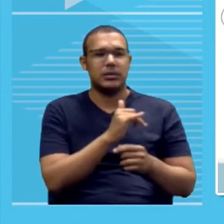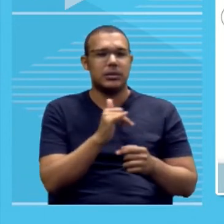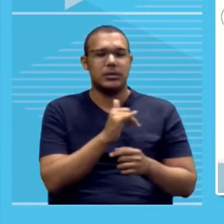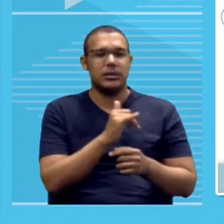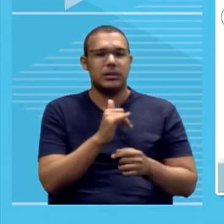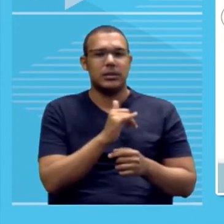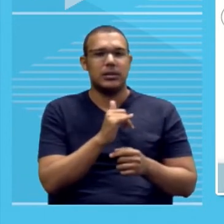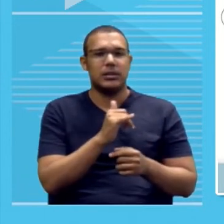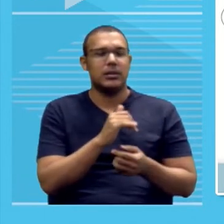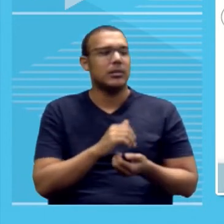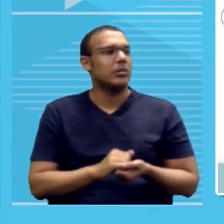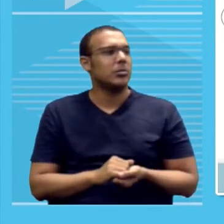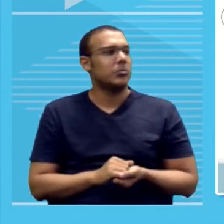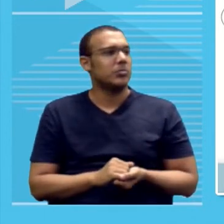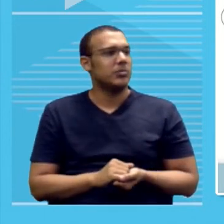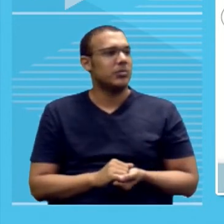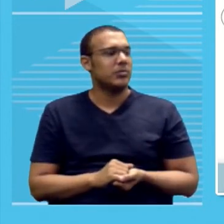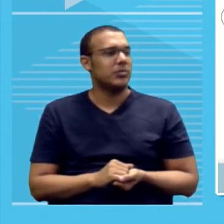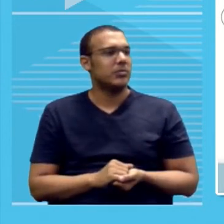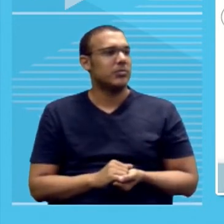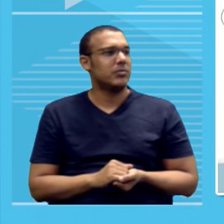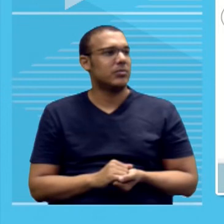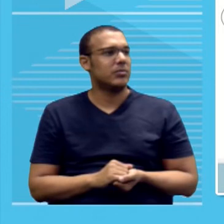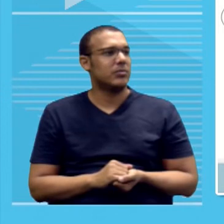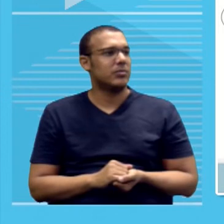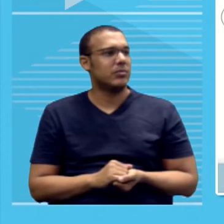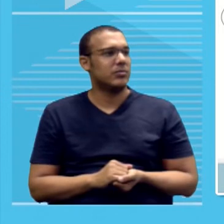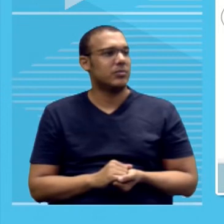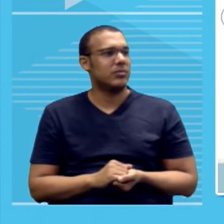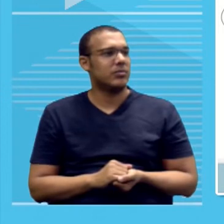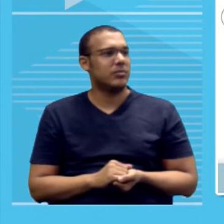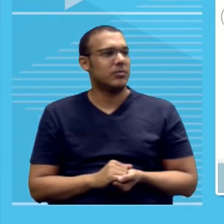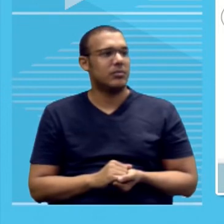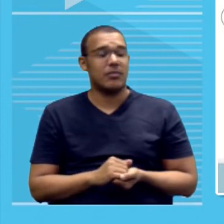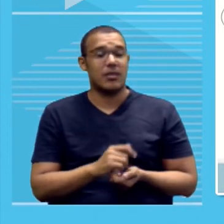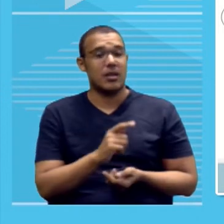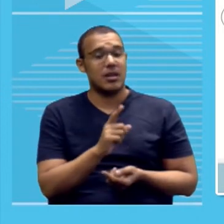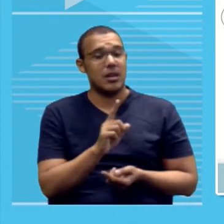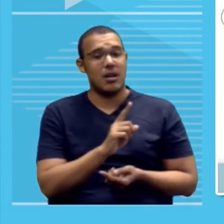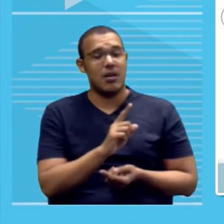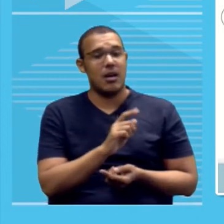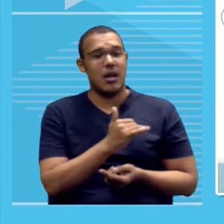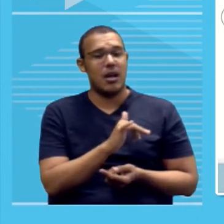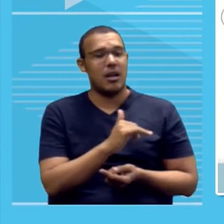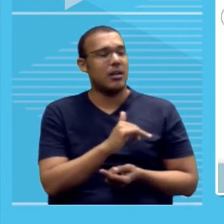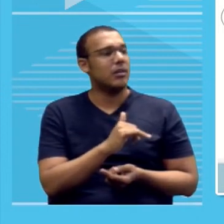não elétrica, tá bom? Qualquer tipo de energia não elétrica,